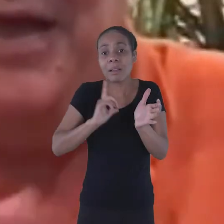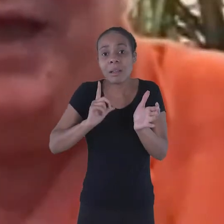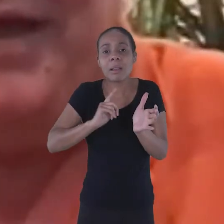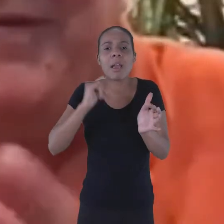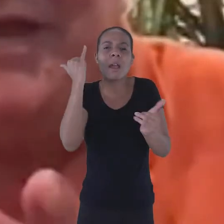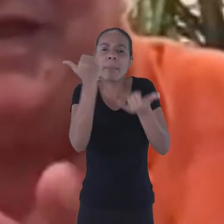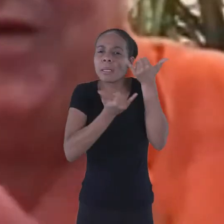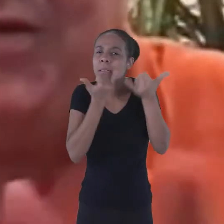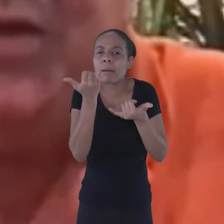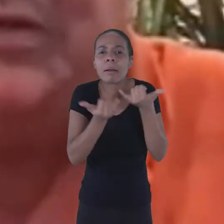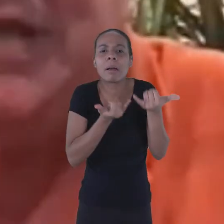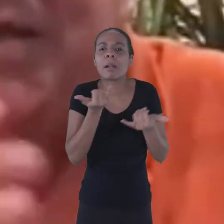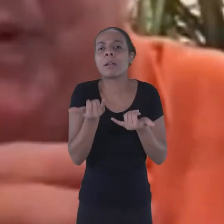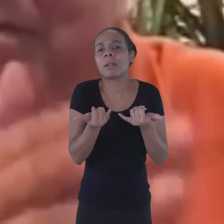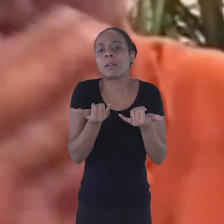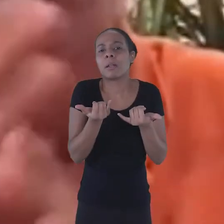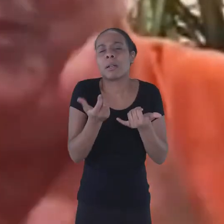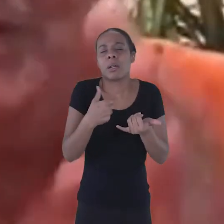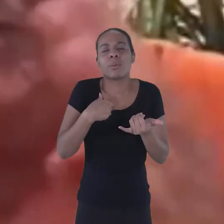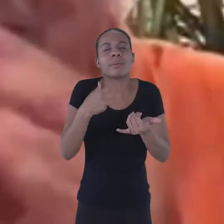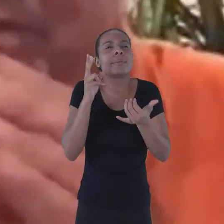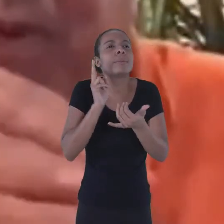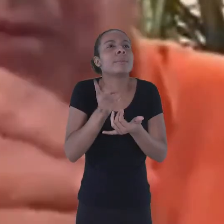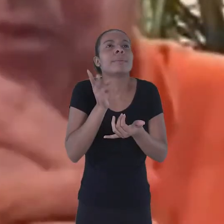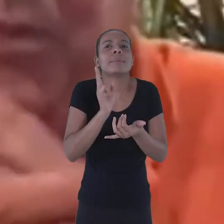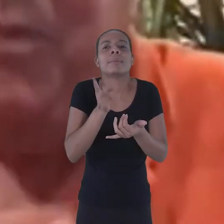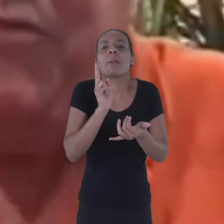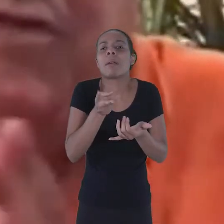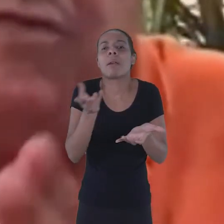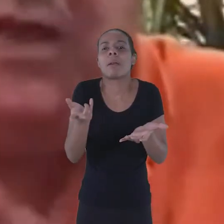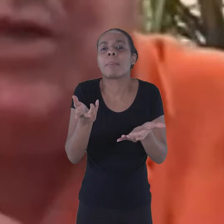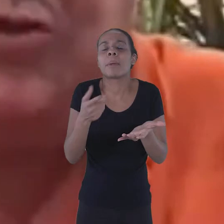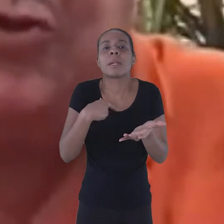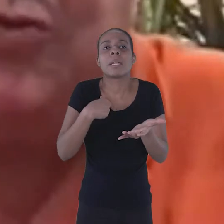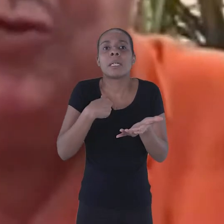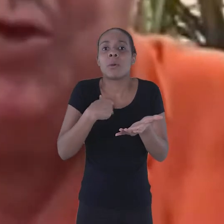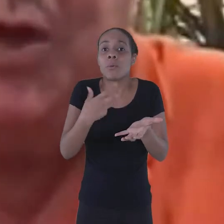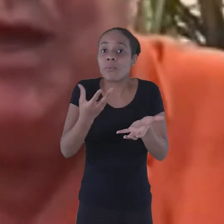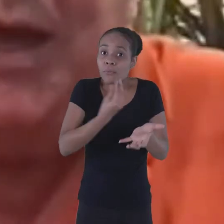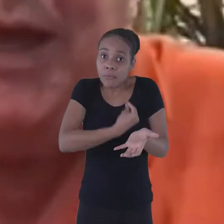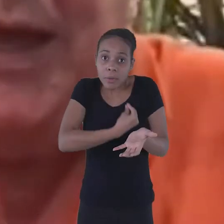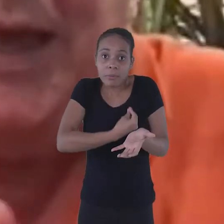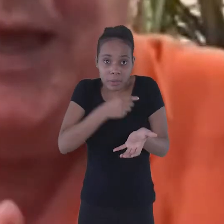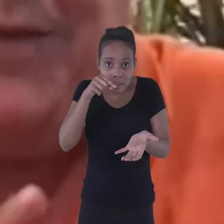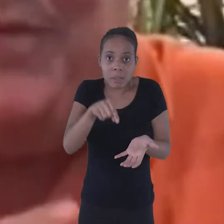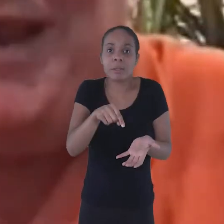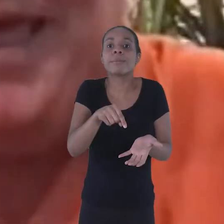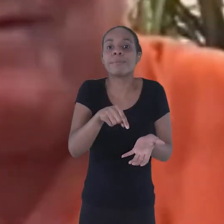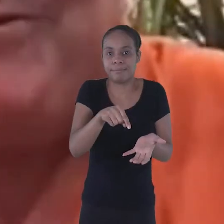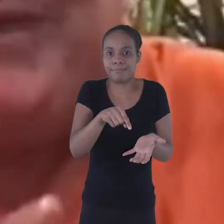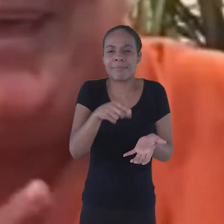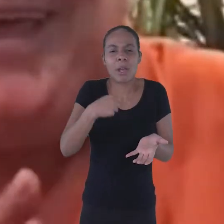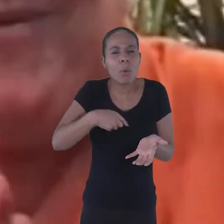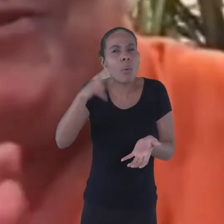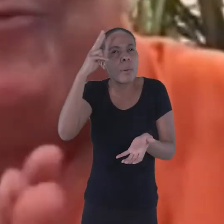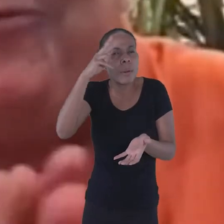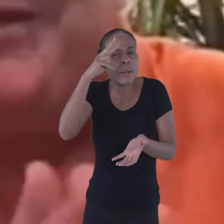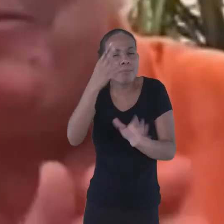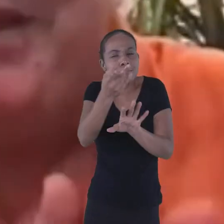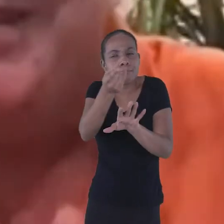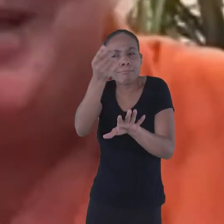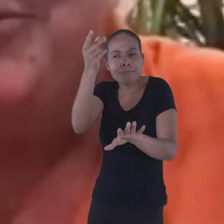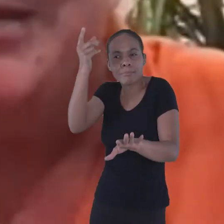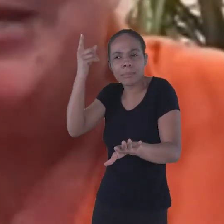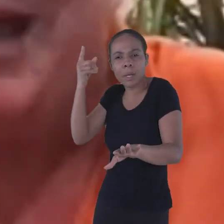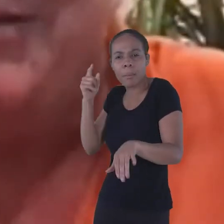brincadeira, a etc. e tal, e eu sempre vivi nisso. Eu me lembro que, quando eu fui